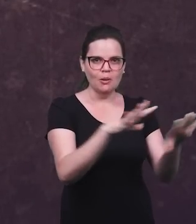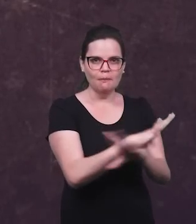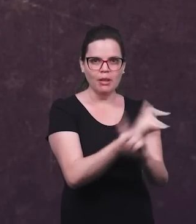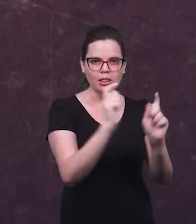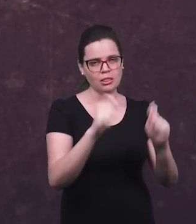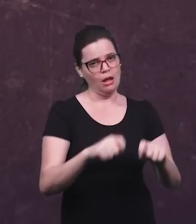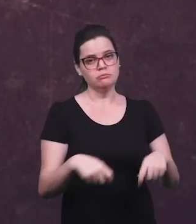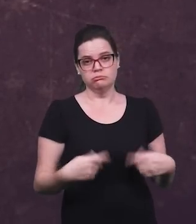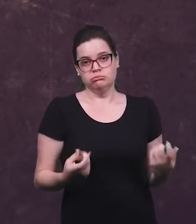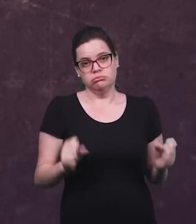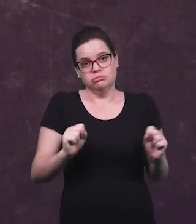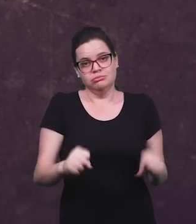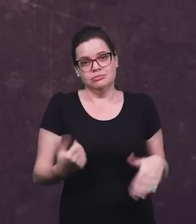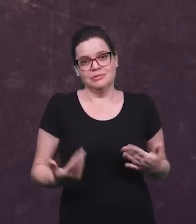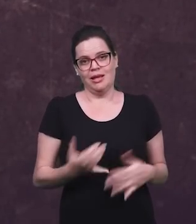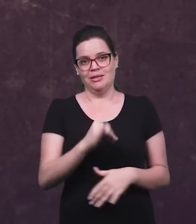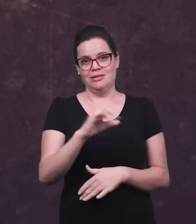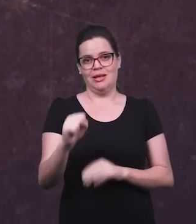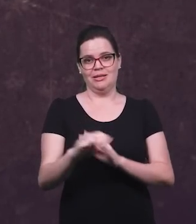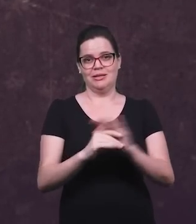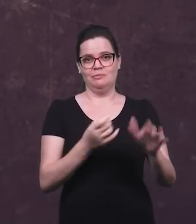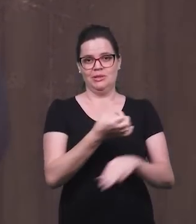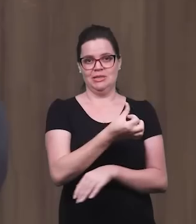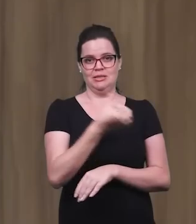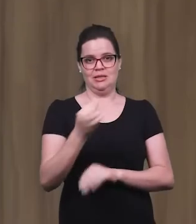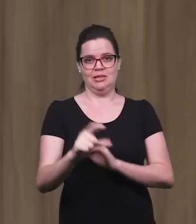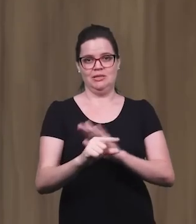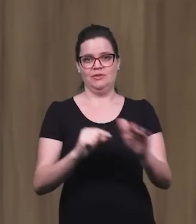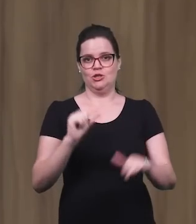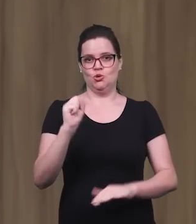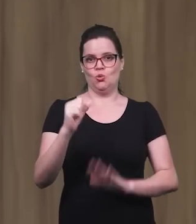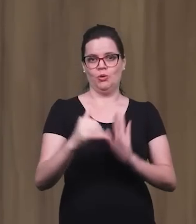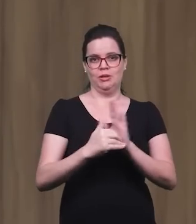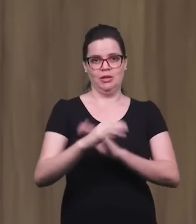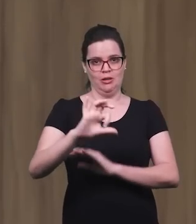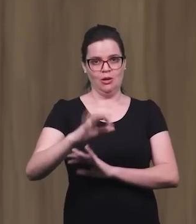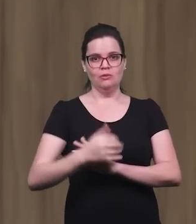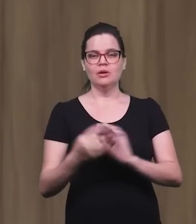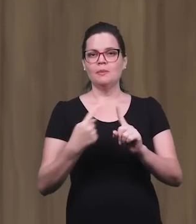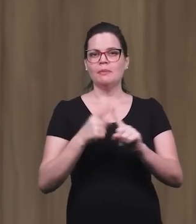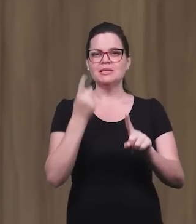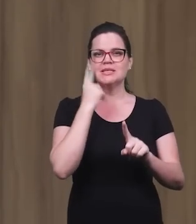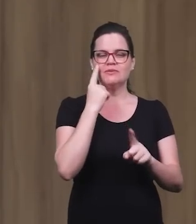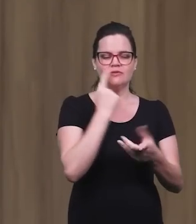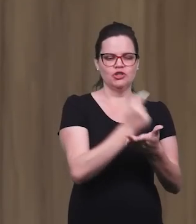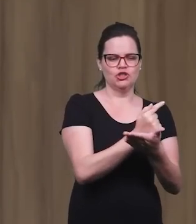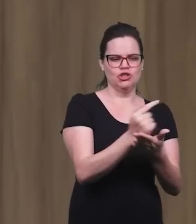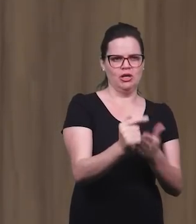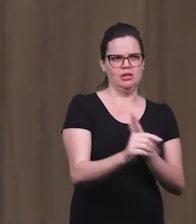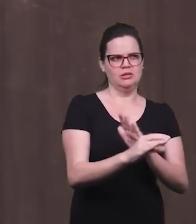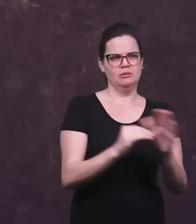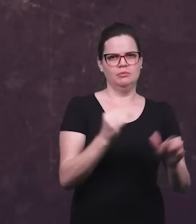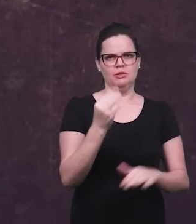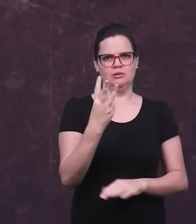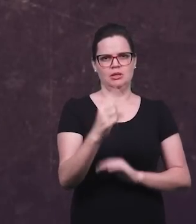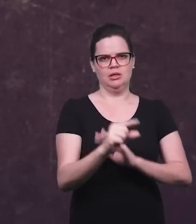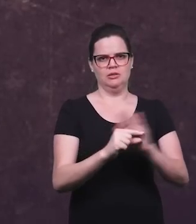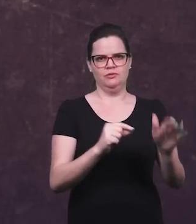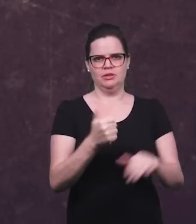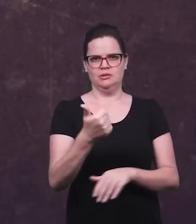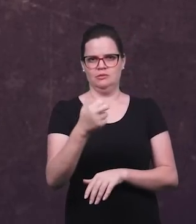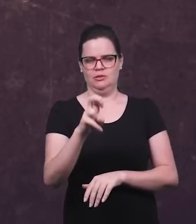66, 8 e 9 fala sobre isso. Agora, você vai vendo a história bíblica, desde o Gênesis, aqui, Gênesis 3,15, que fala